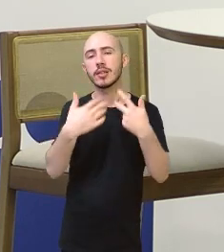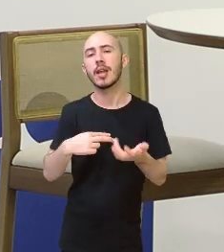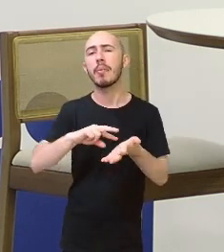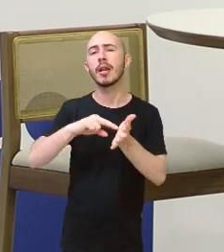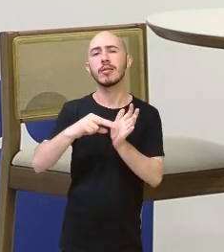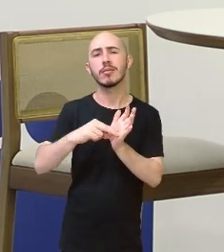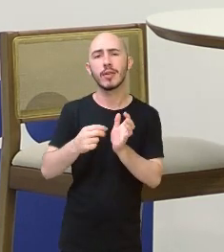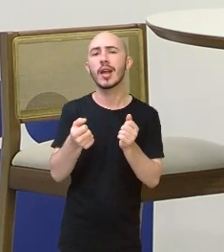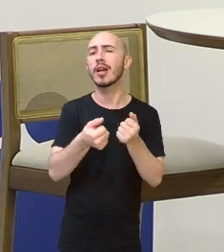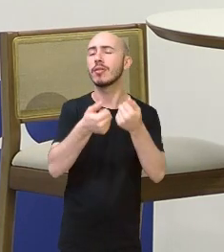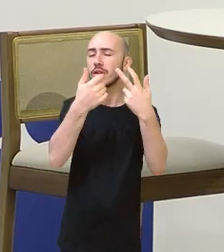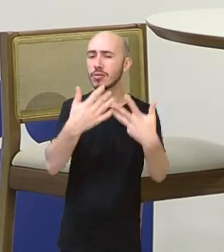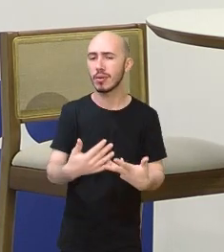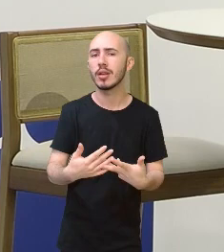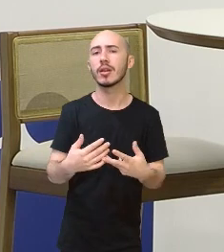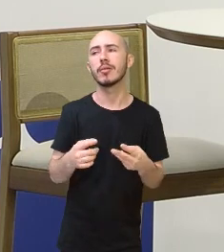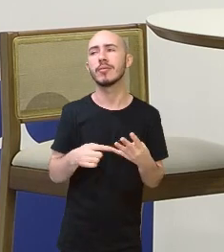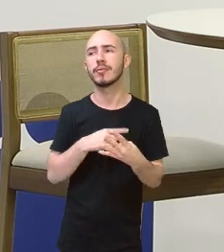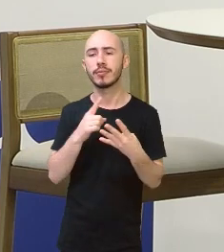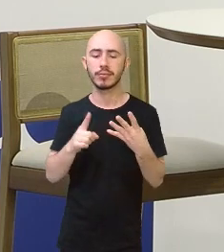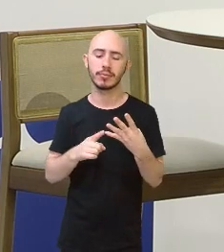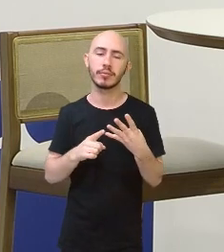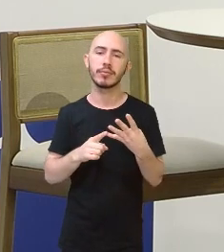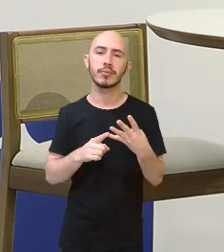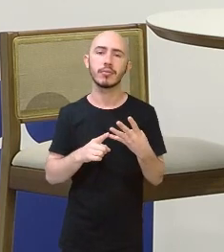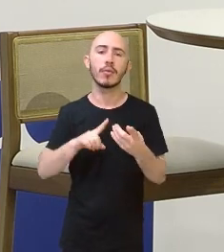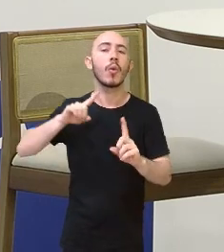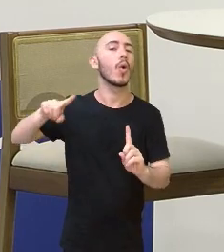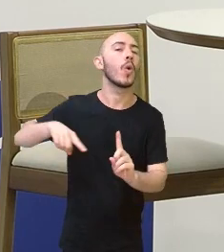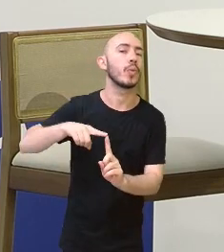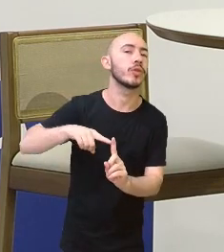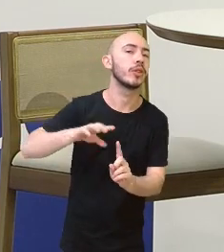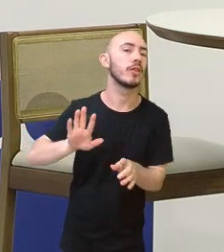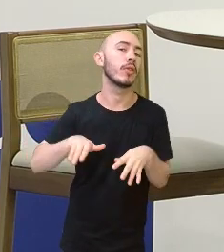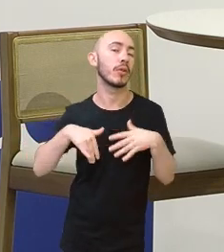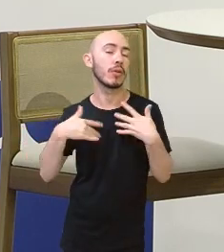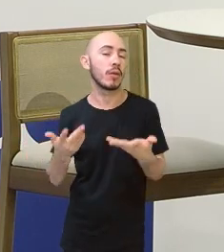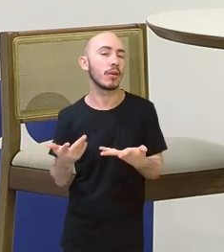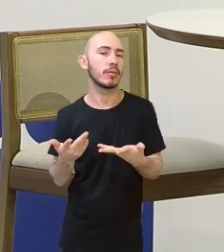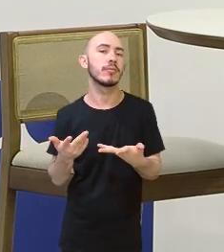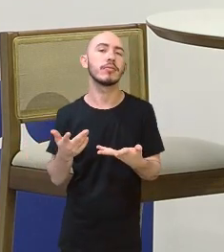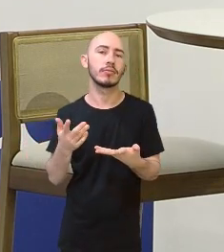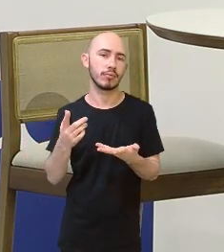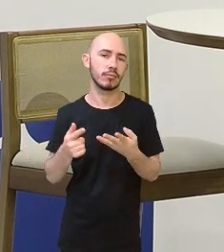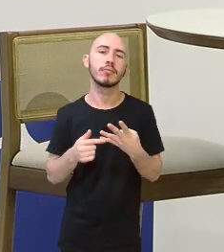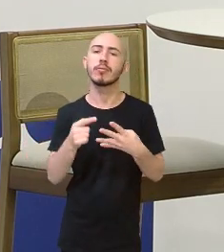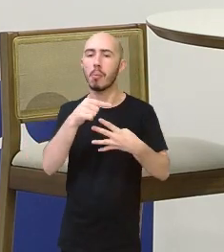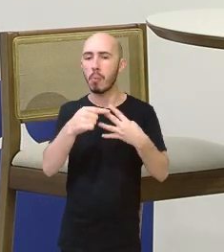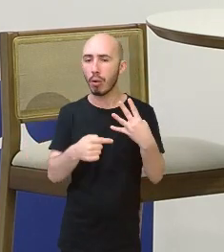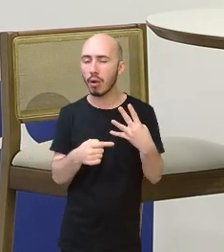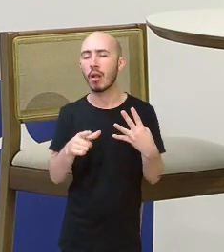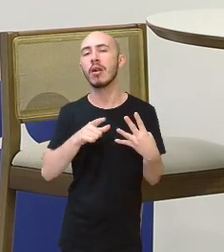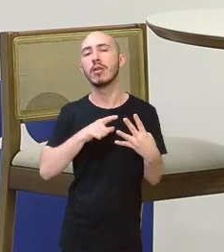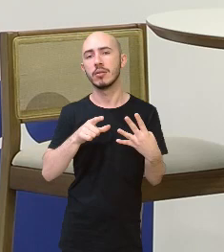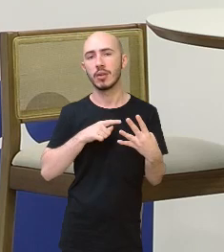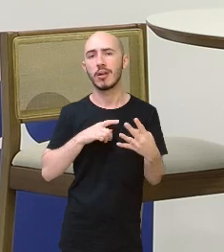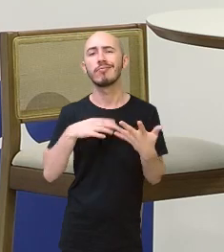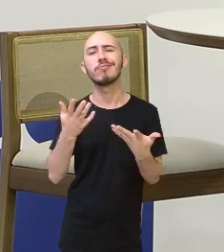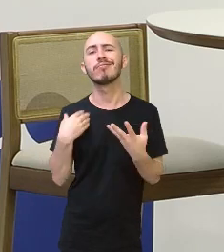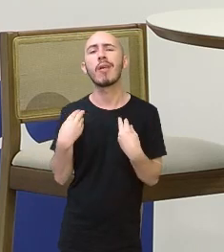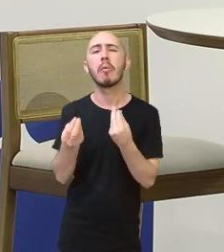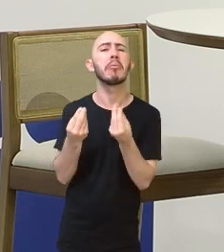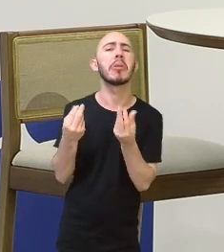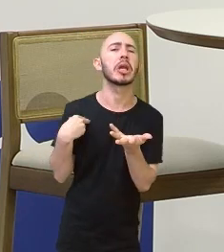a origem dessa determinada palavra. E a finalidade. A finalidade é o objetivo, né? Então, para que